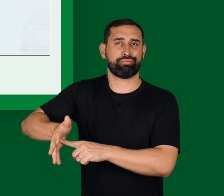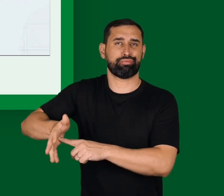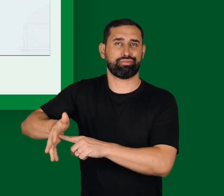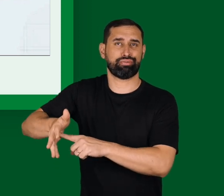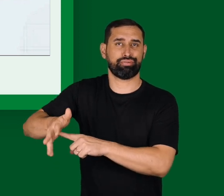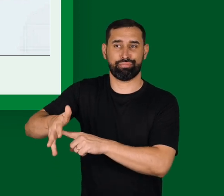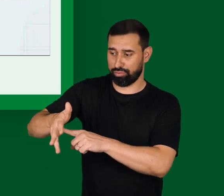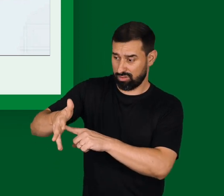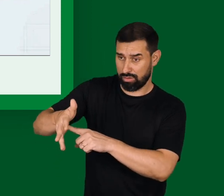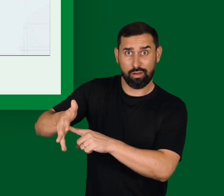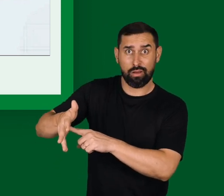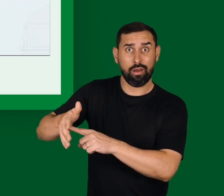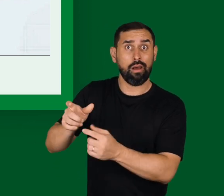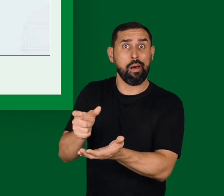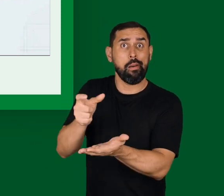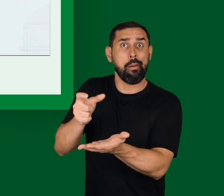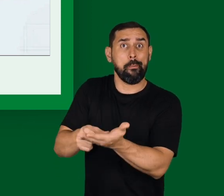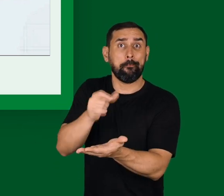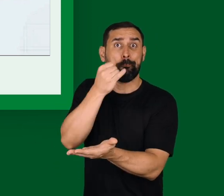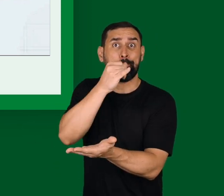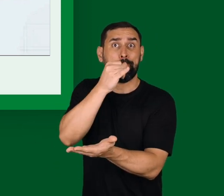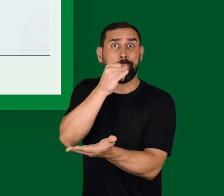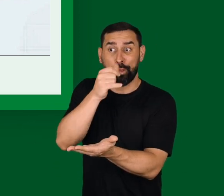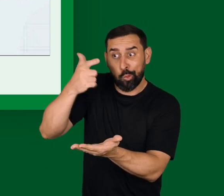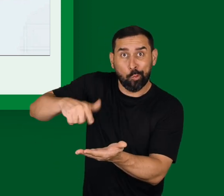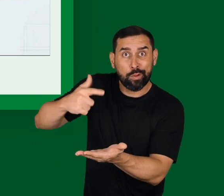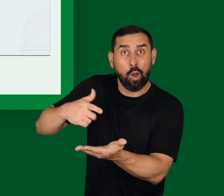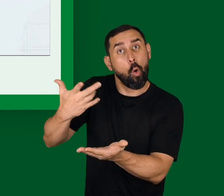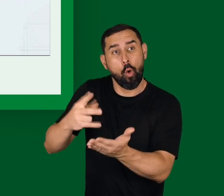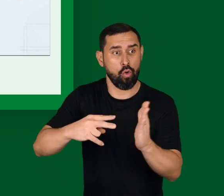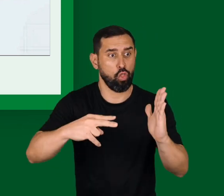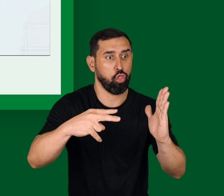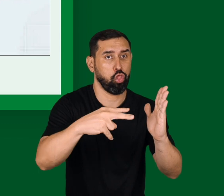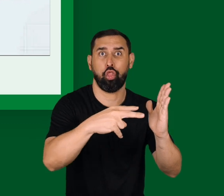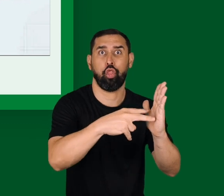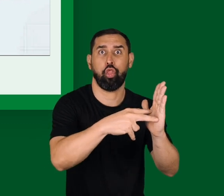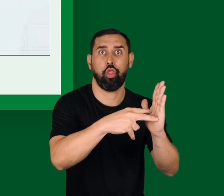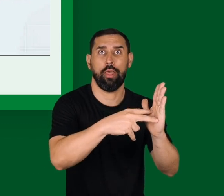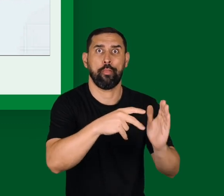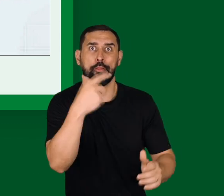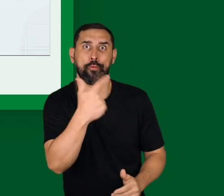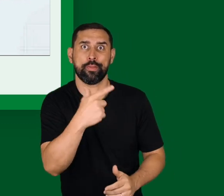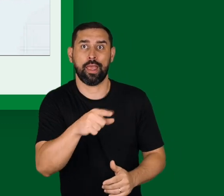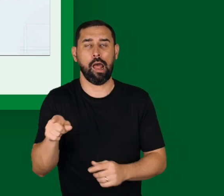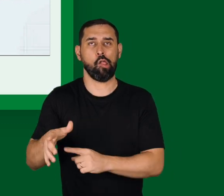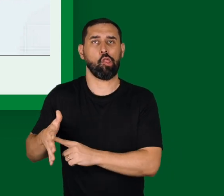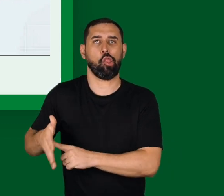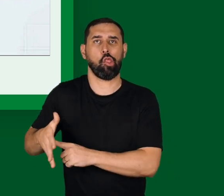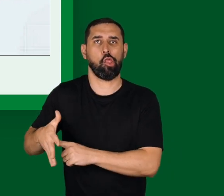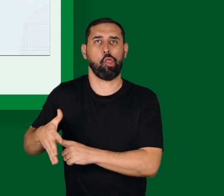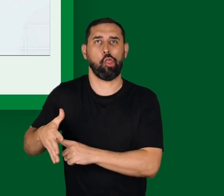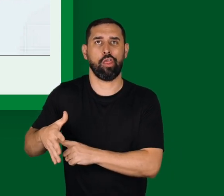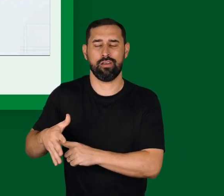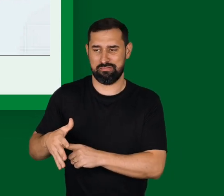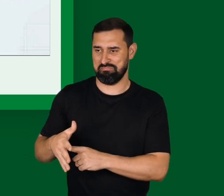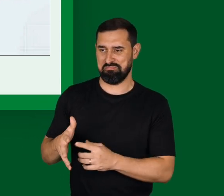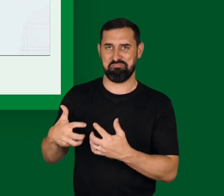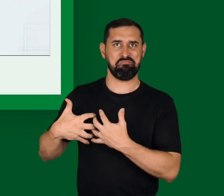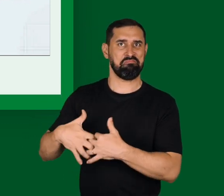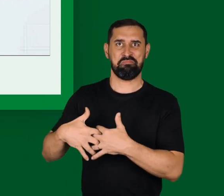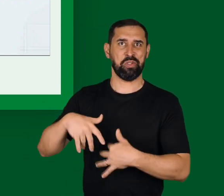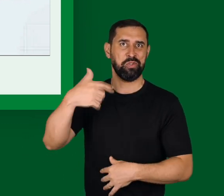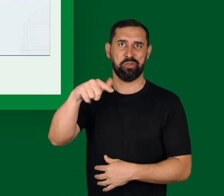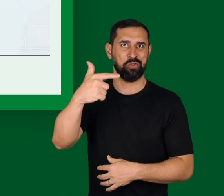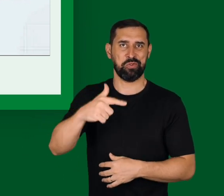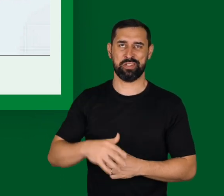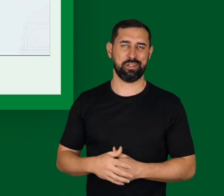mal posicionado, se aquele ventilador que você está utilizando não tem bateria, está desconectado da fonte, e aí